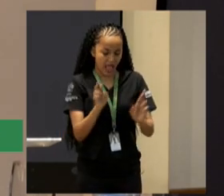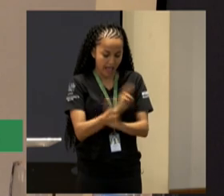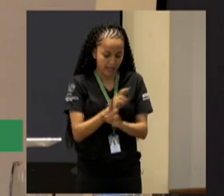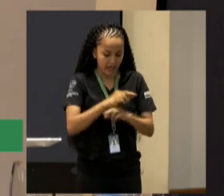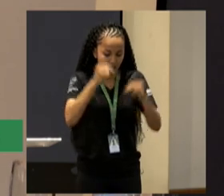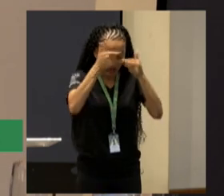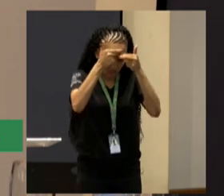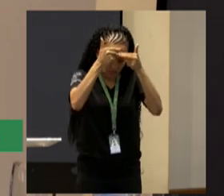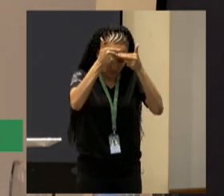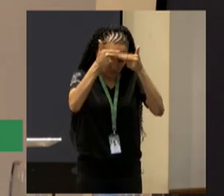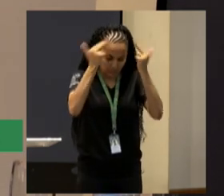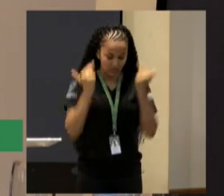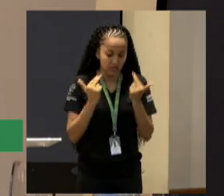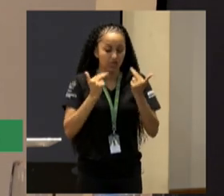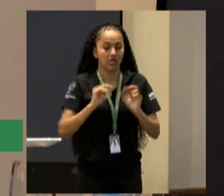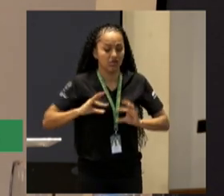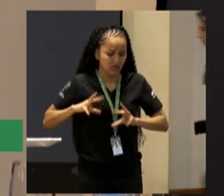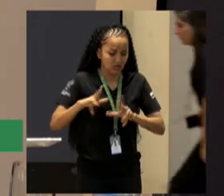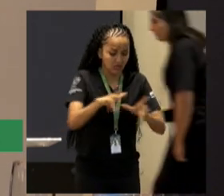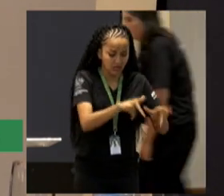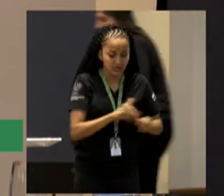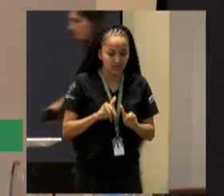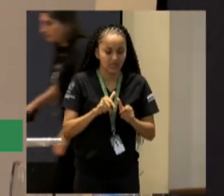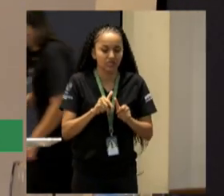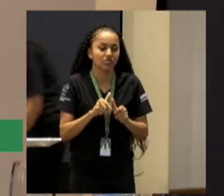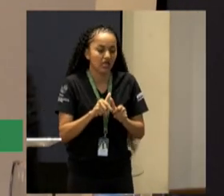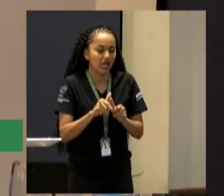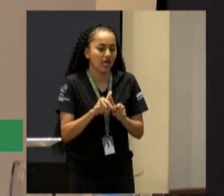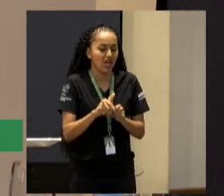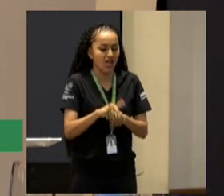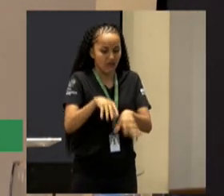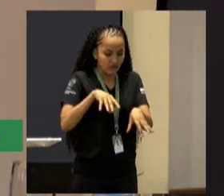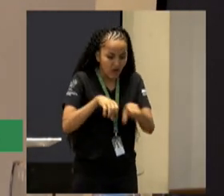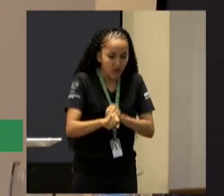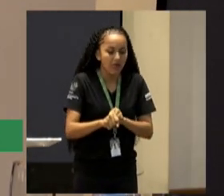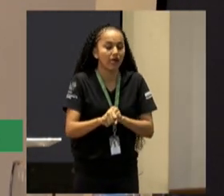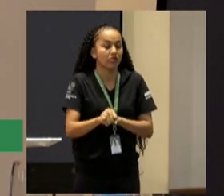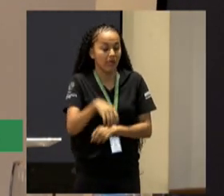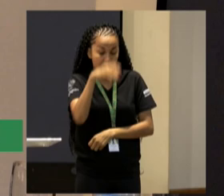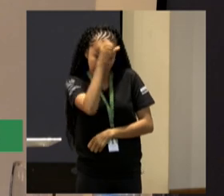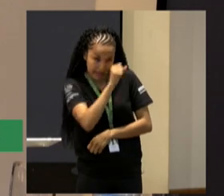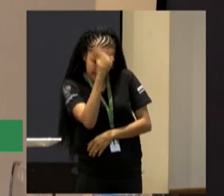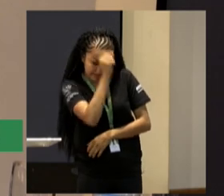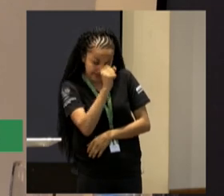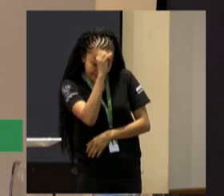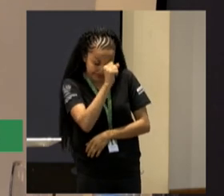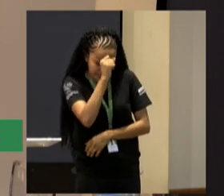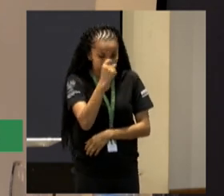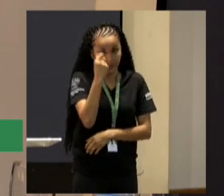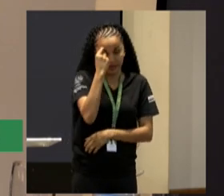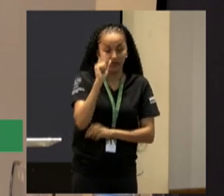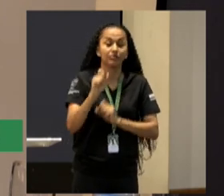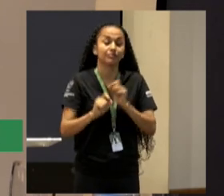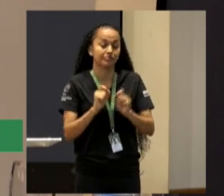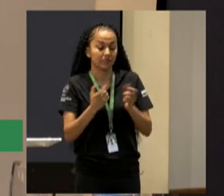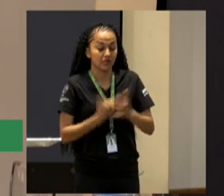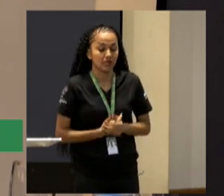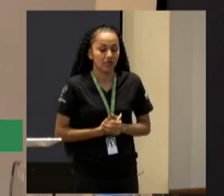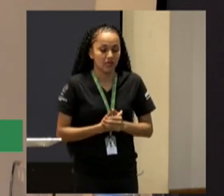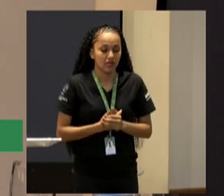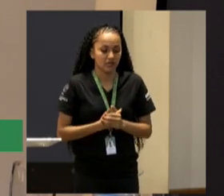raciais exigem que todos sejam racializados para se educarem, pensando